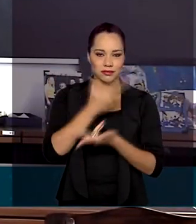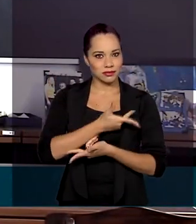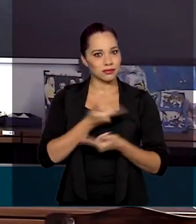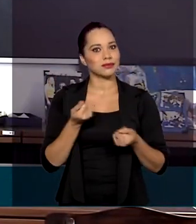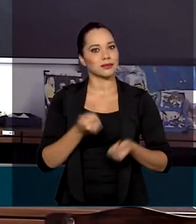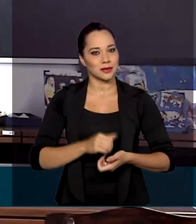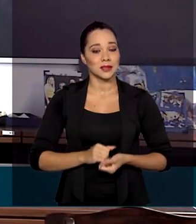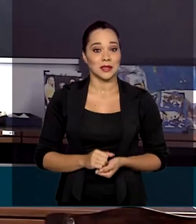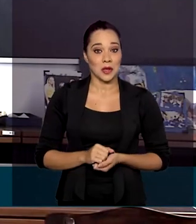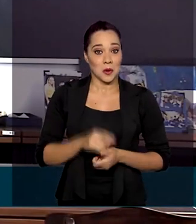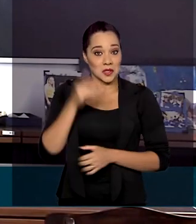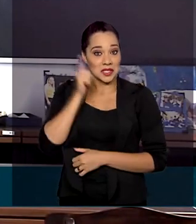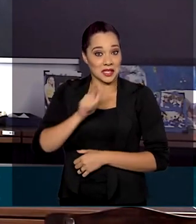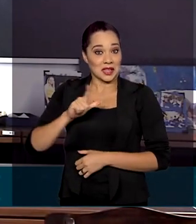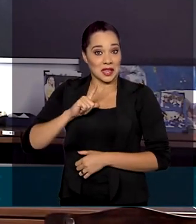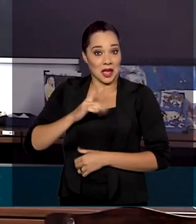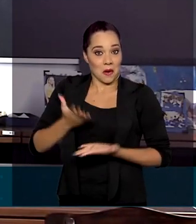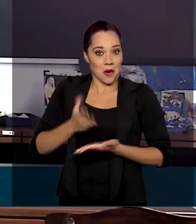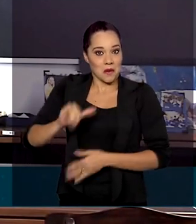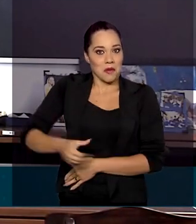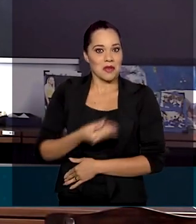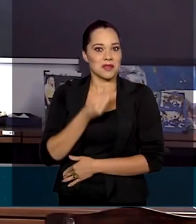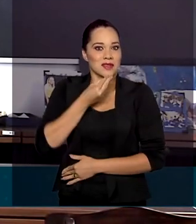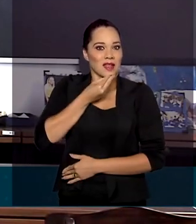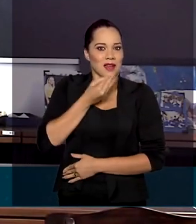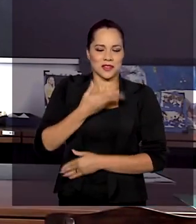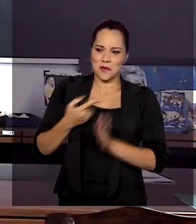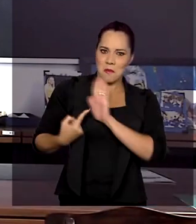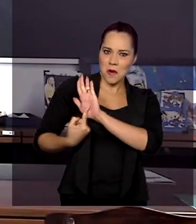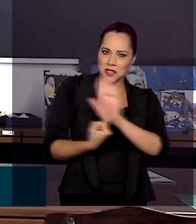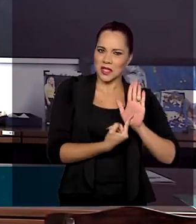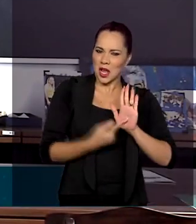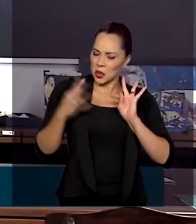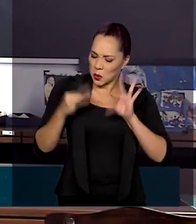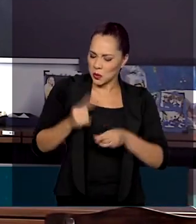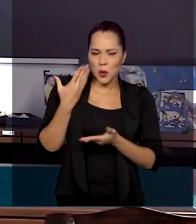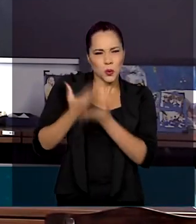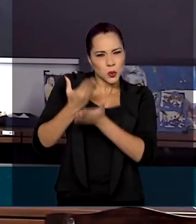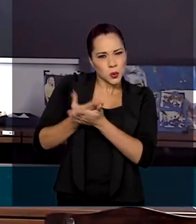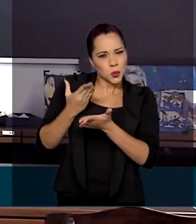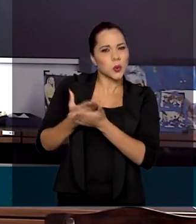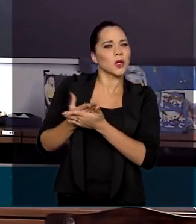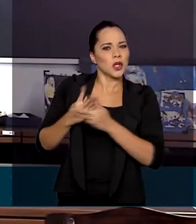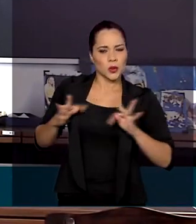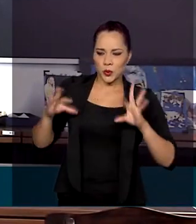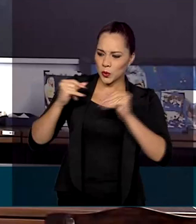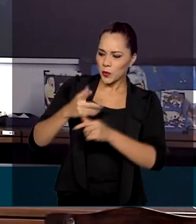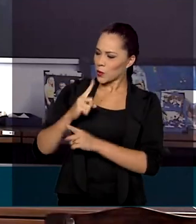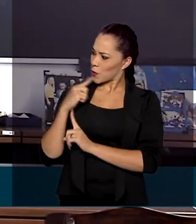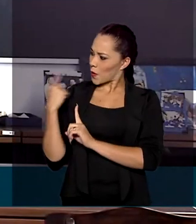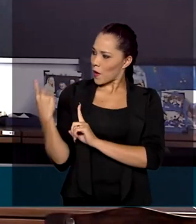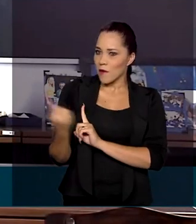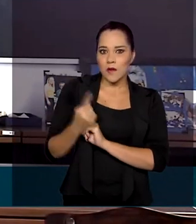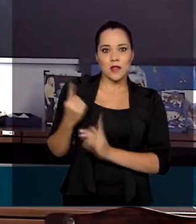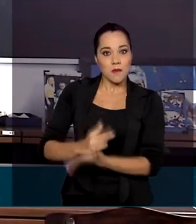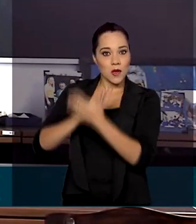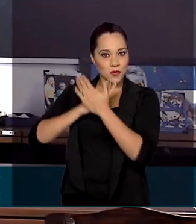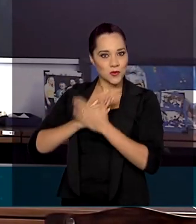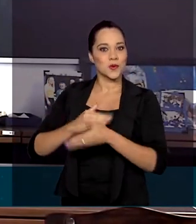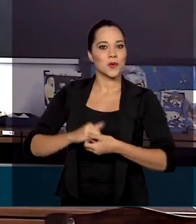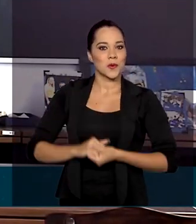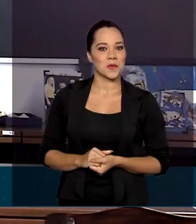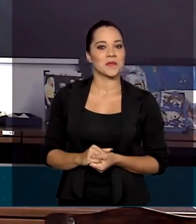ter essa chance de mostrar tudo o que eu estudei, tudo o que todo mundo que estava à minha volta me ajudou a conquistar,